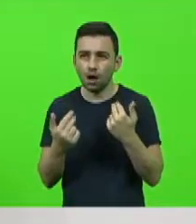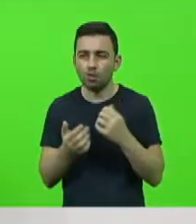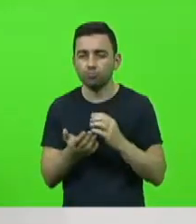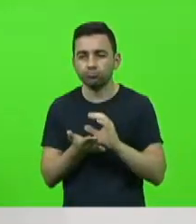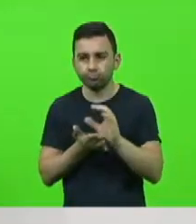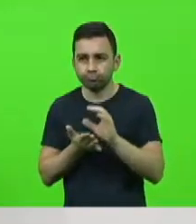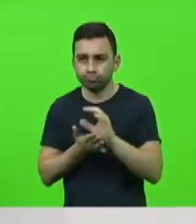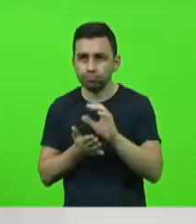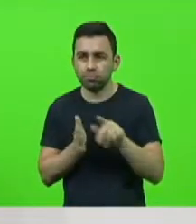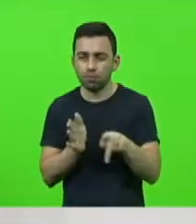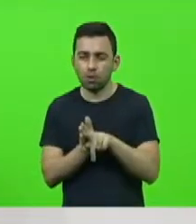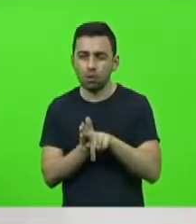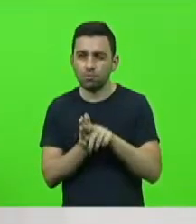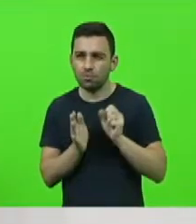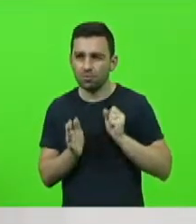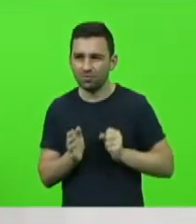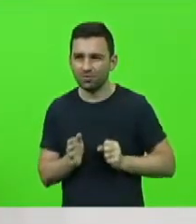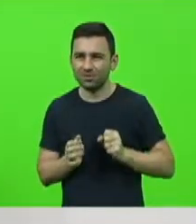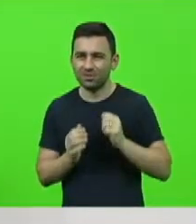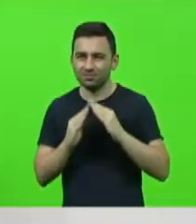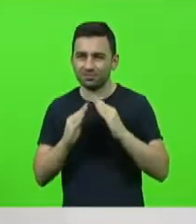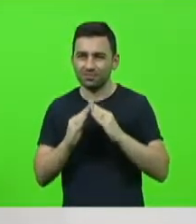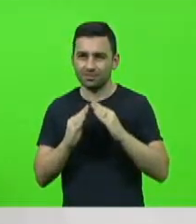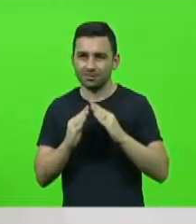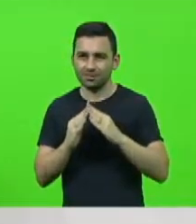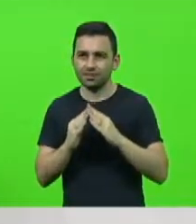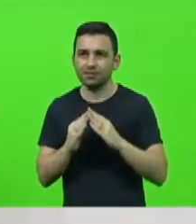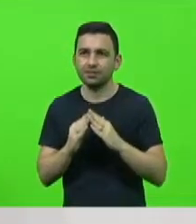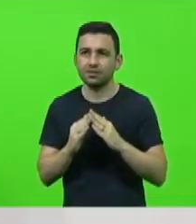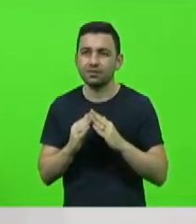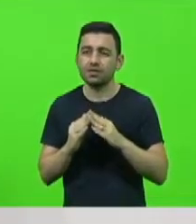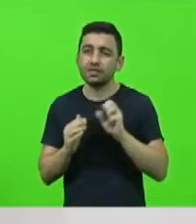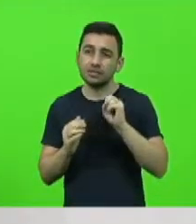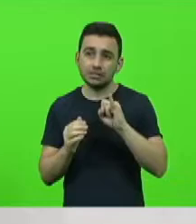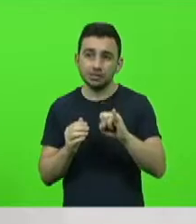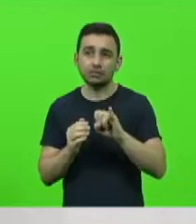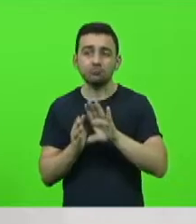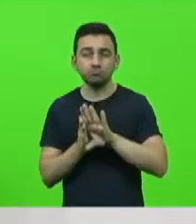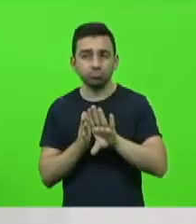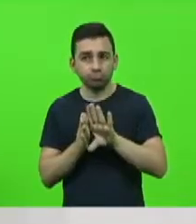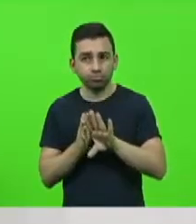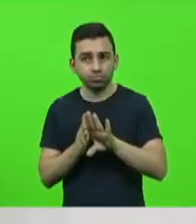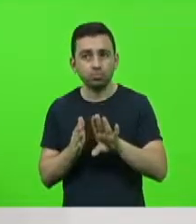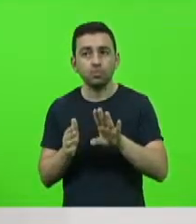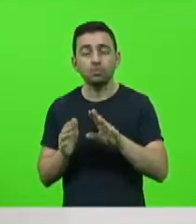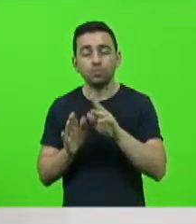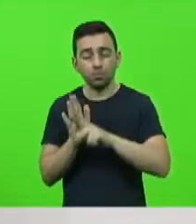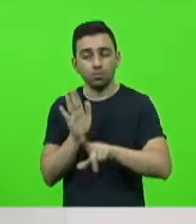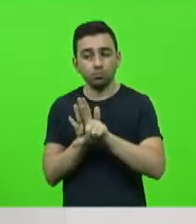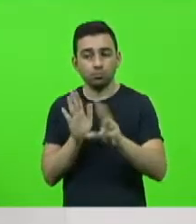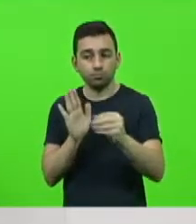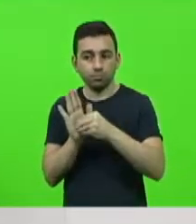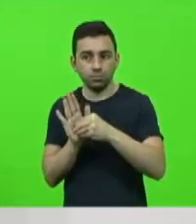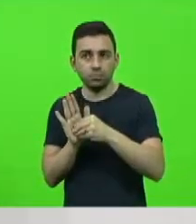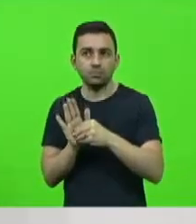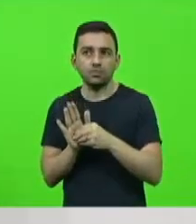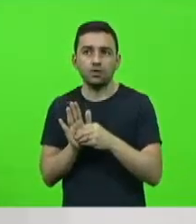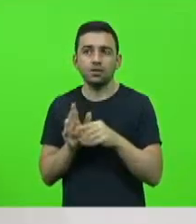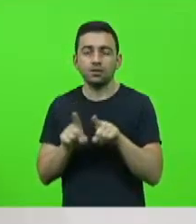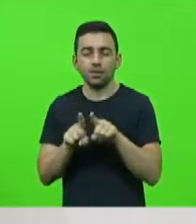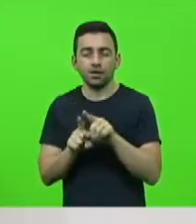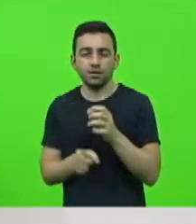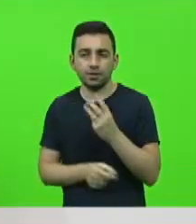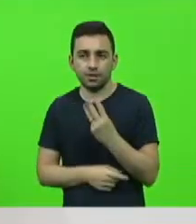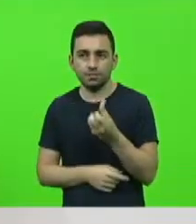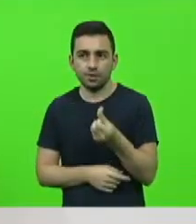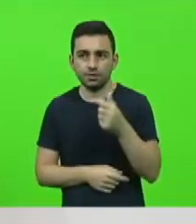providências, vedando a concessão do benefício em situação que prevê no projeto de lei. Projeto 367, que altera